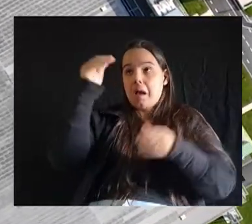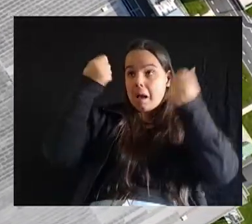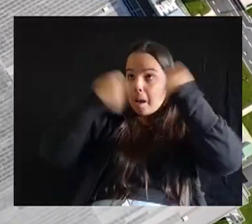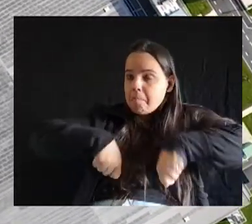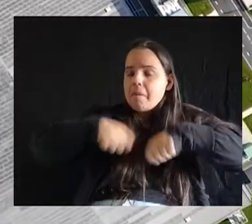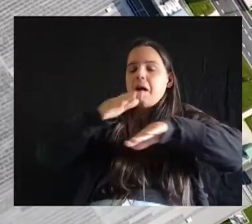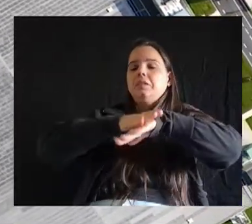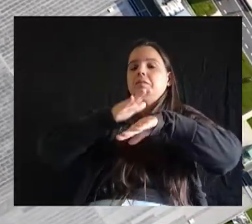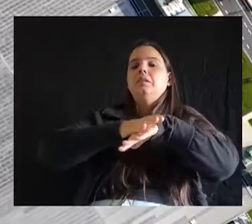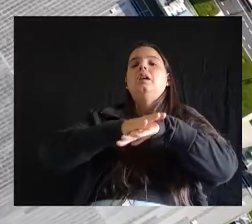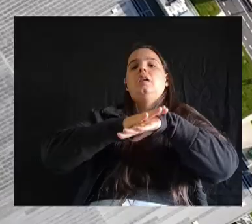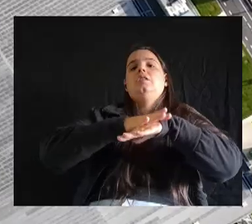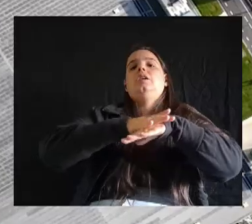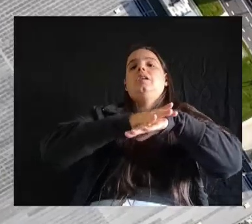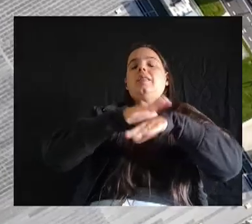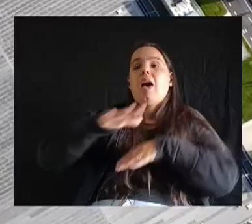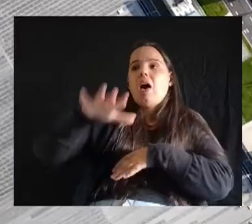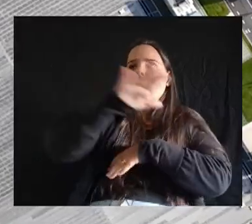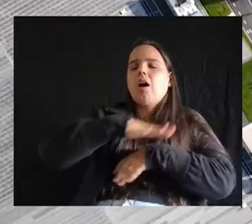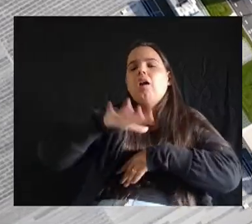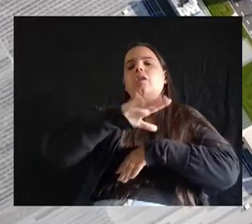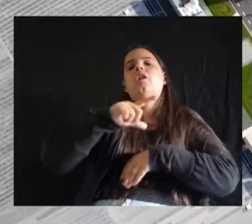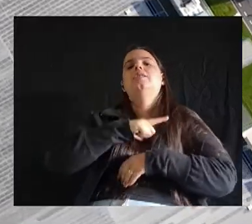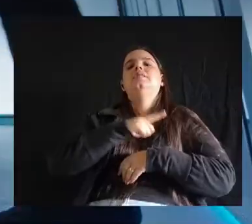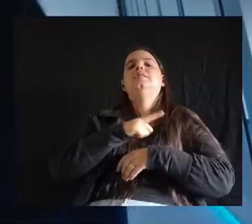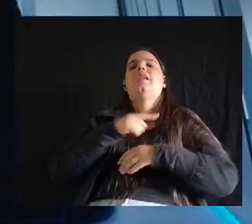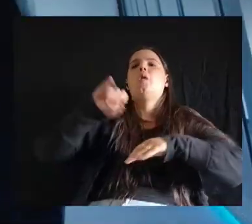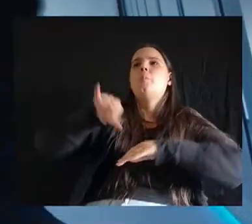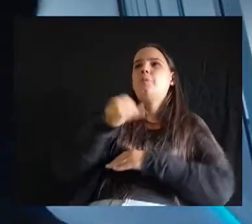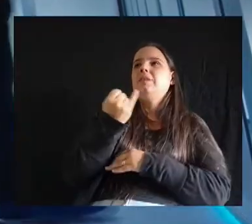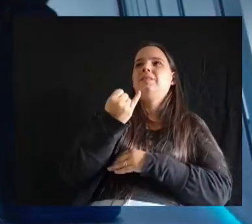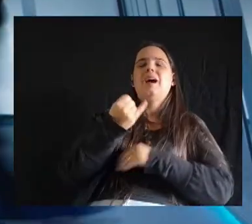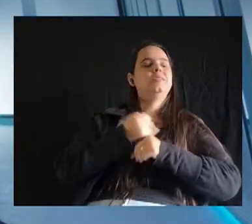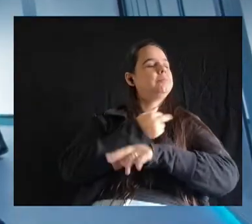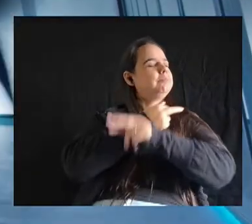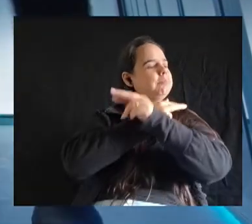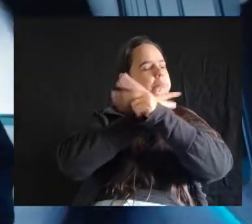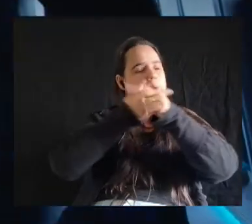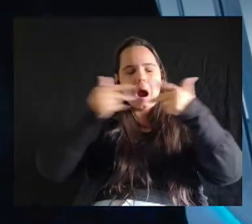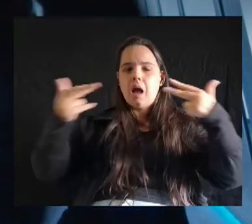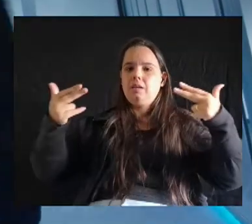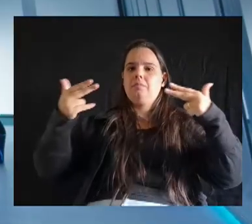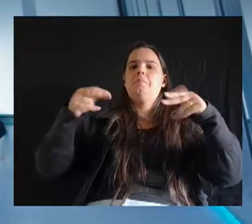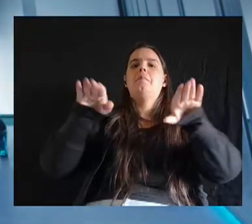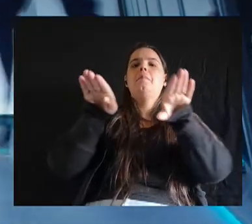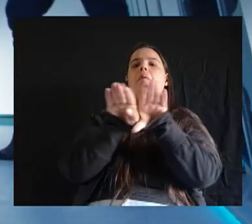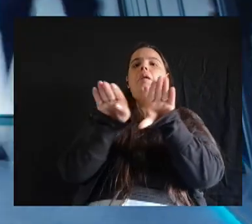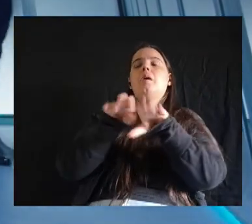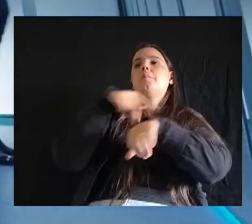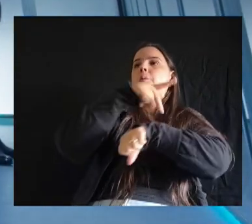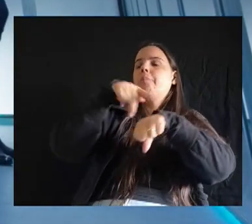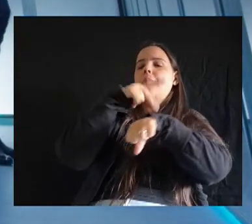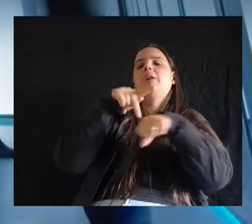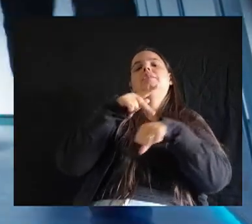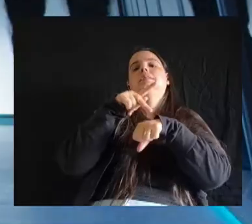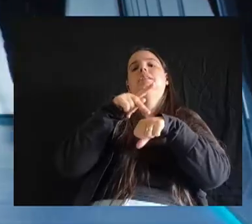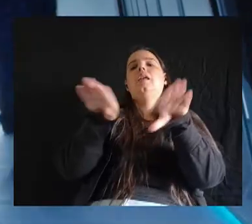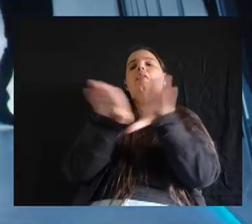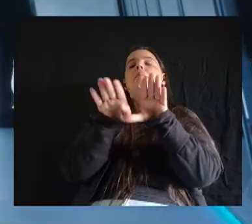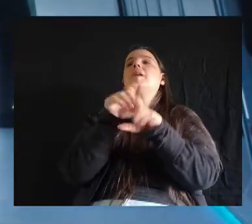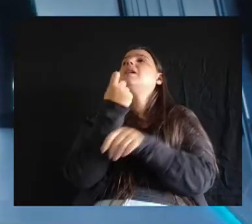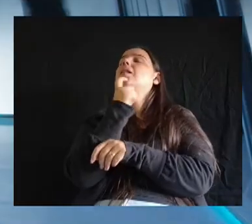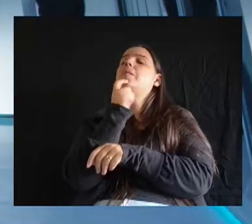oportunidade enorme, uma janela de oportunidades para posicionar o país nessa área. E Campinas